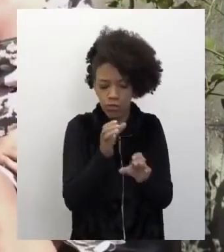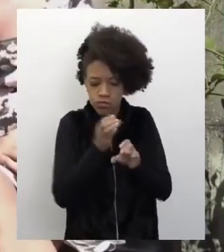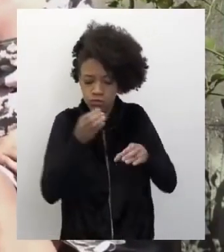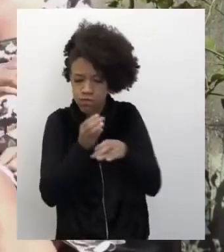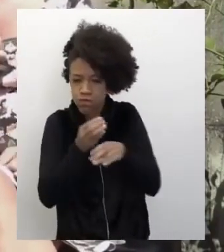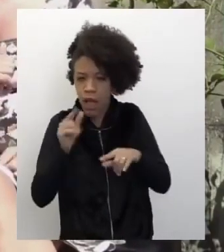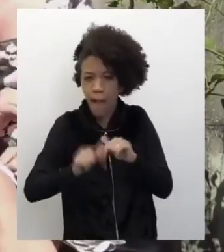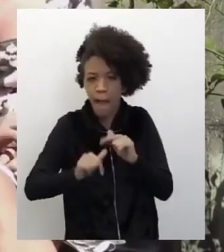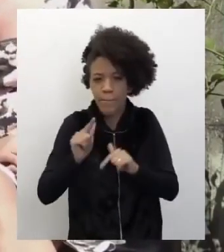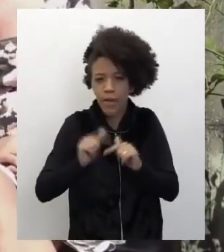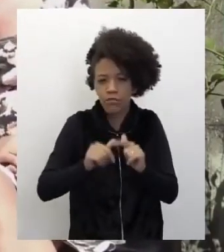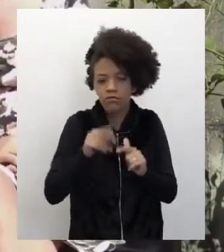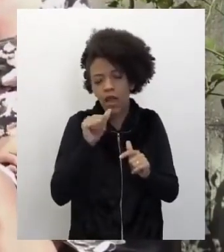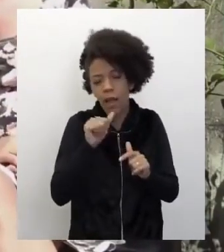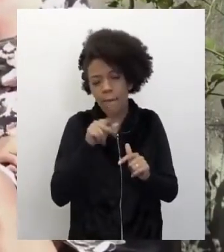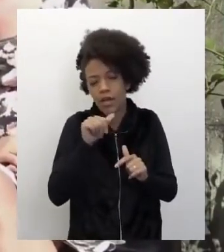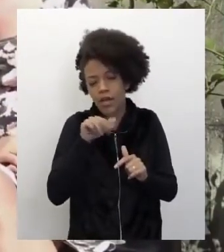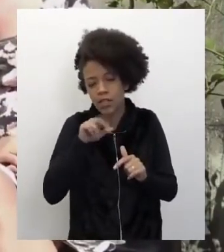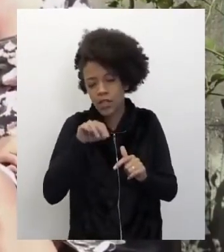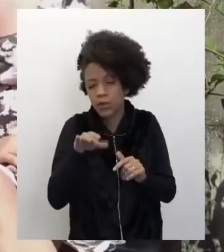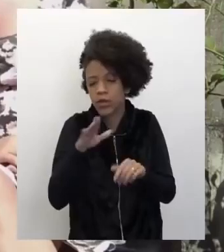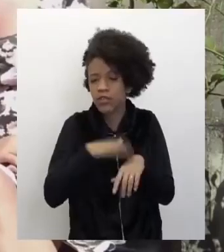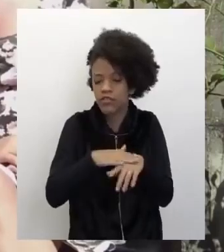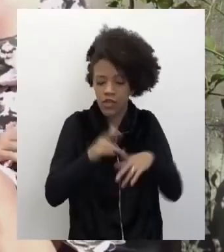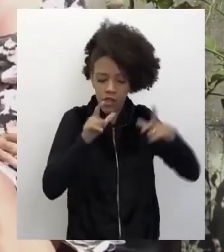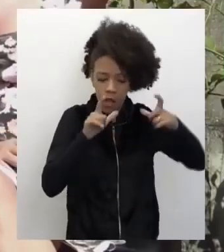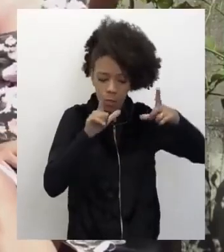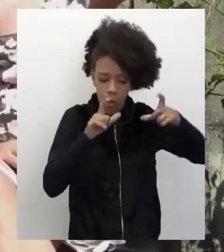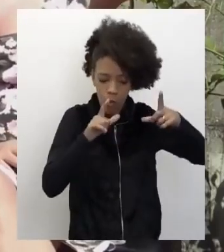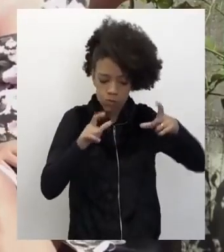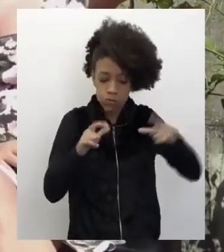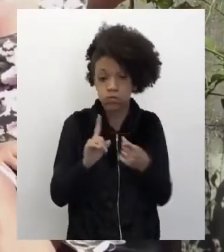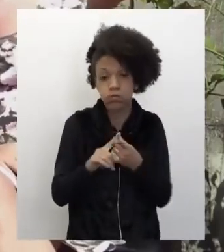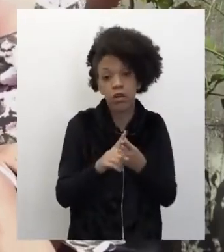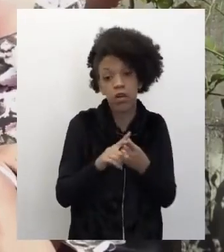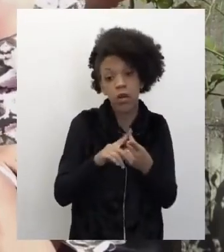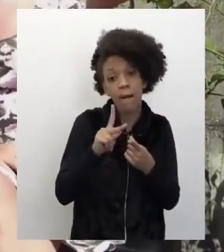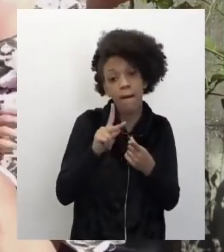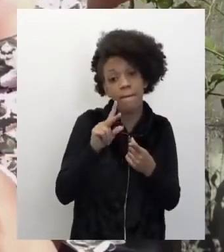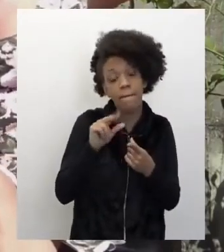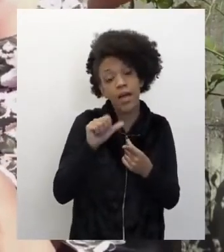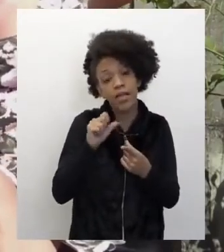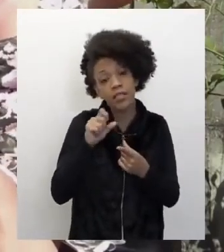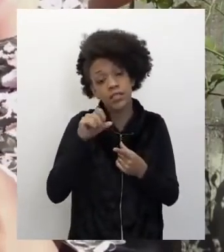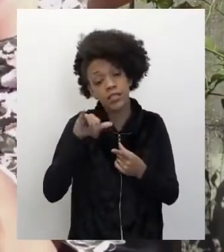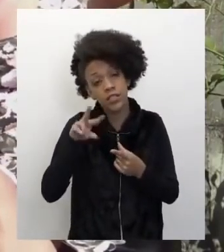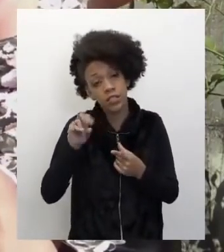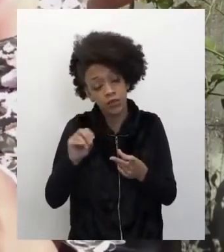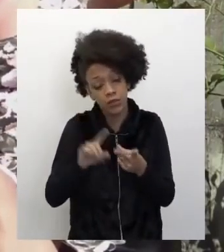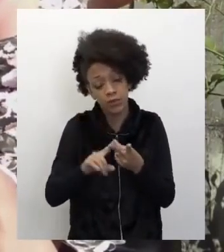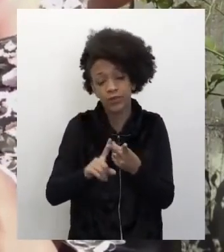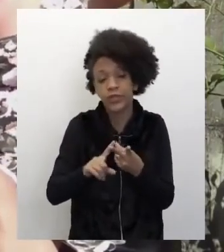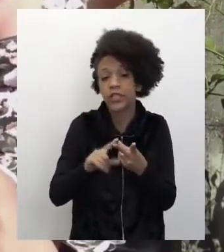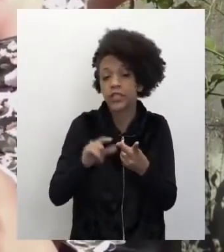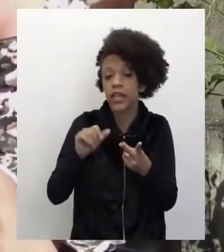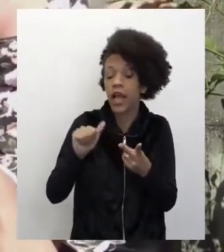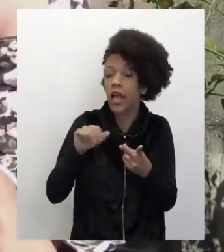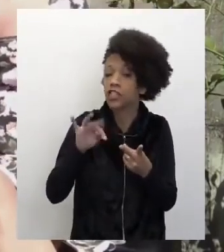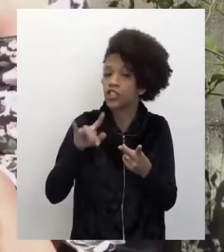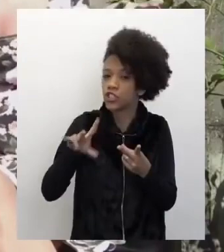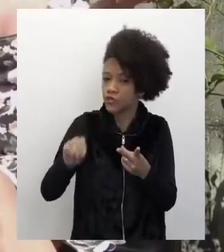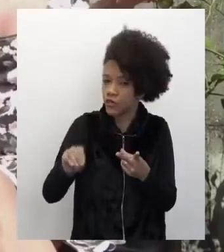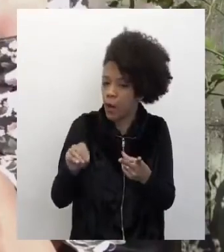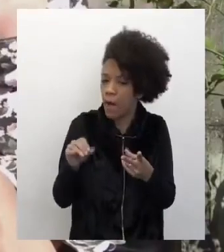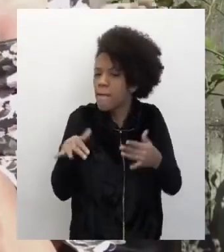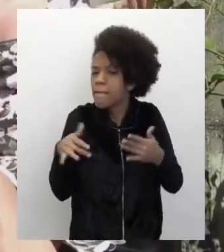pelos satélites para fazer essas imagens: os sensores passivos e os sensores ativos. Mas qual